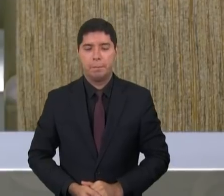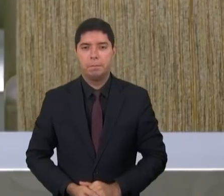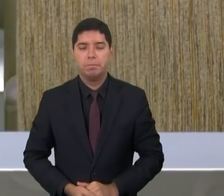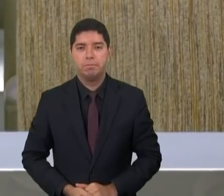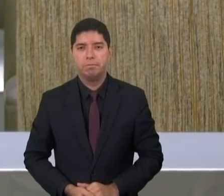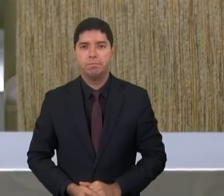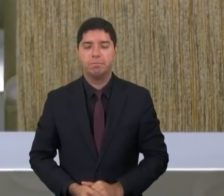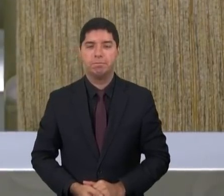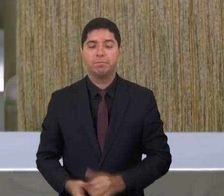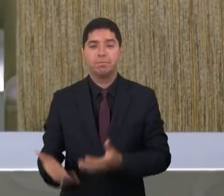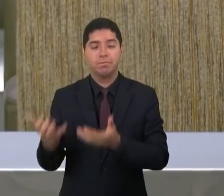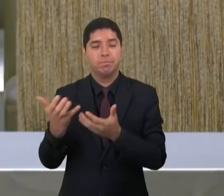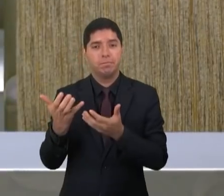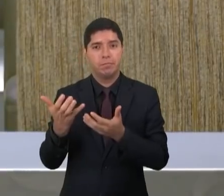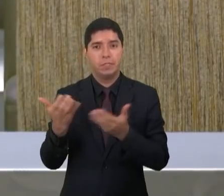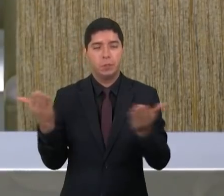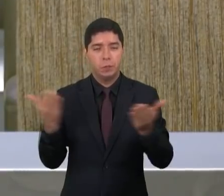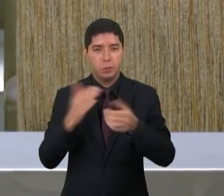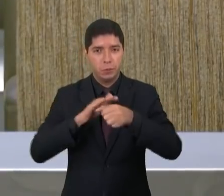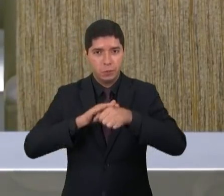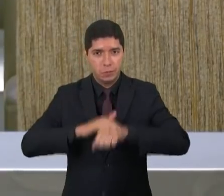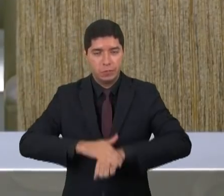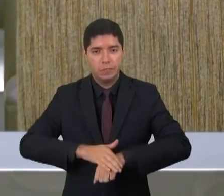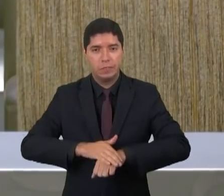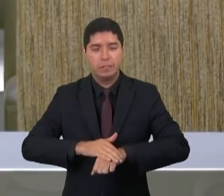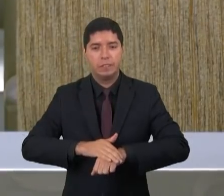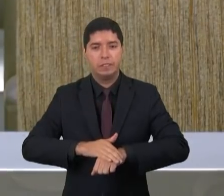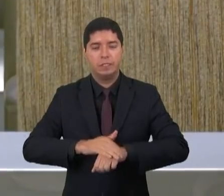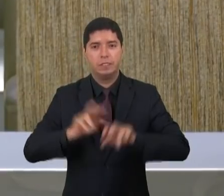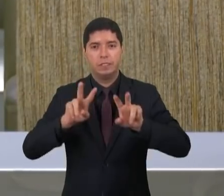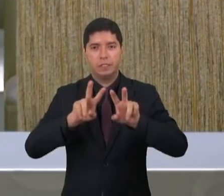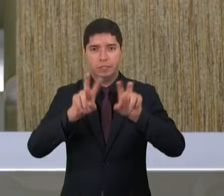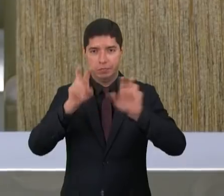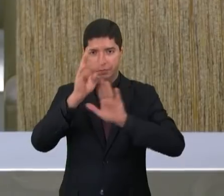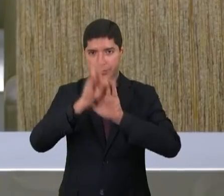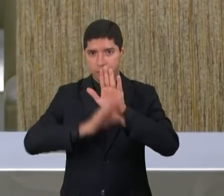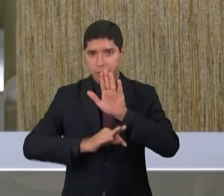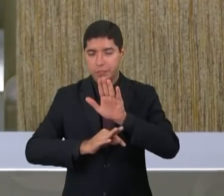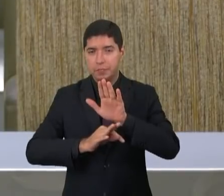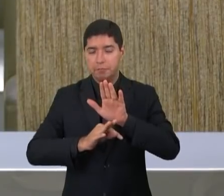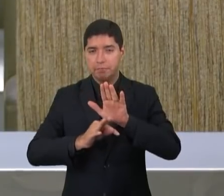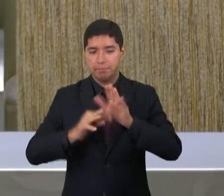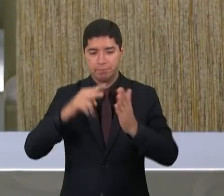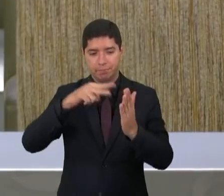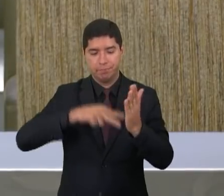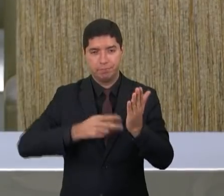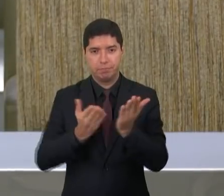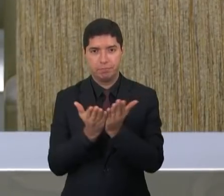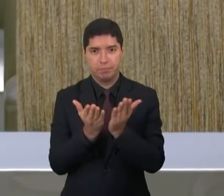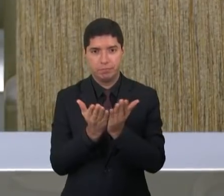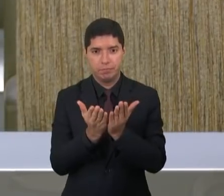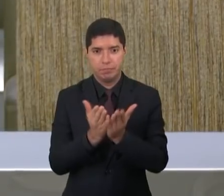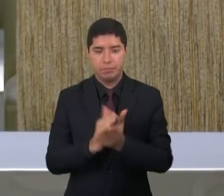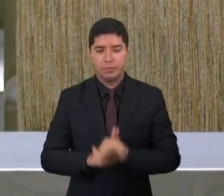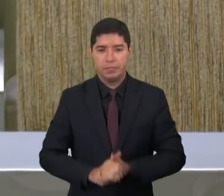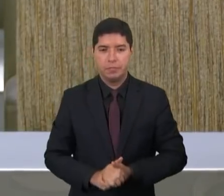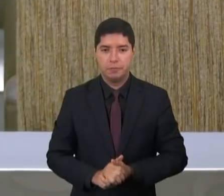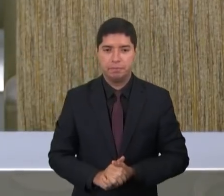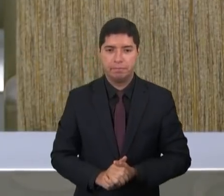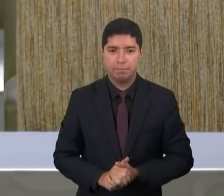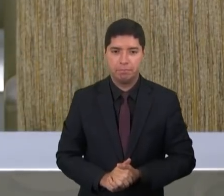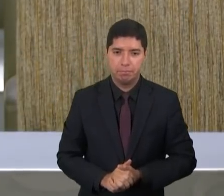queremos meditar nesta noite, dentro desse texto sagrado que acabamos de ler, sobre